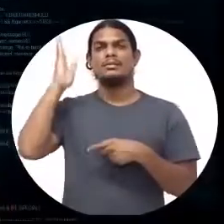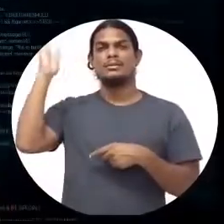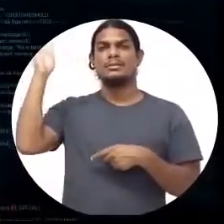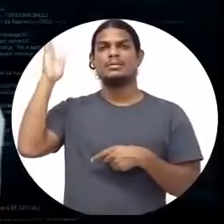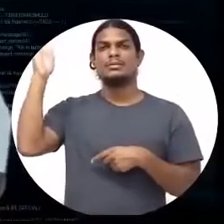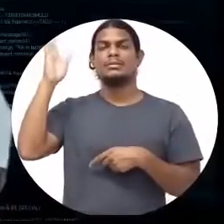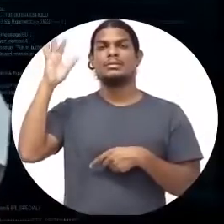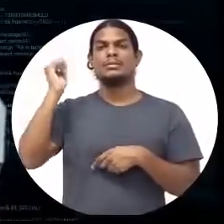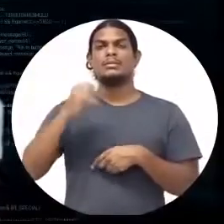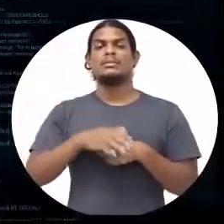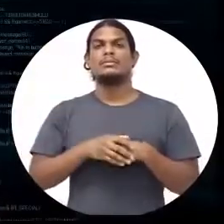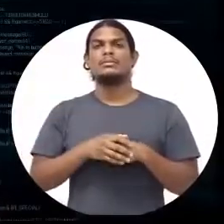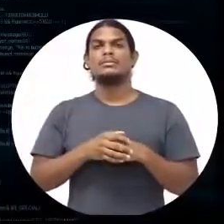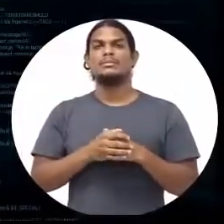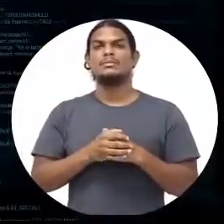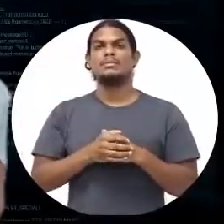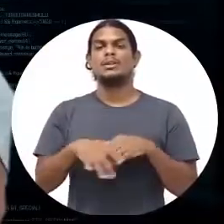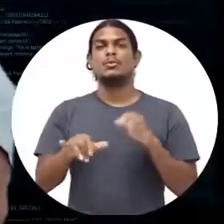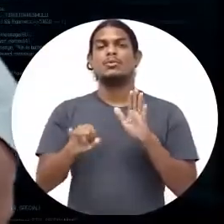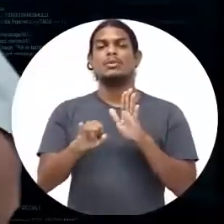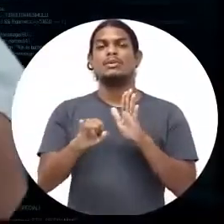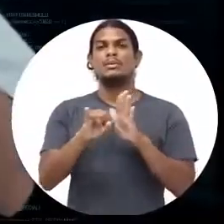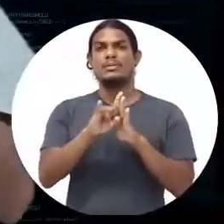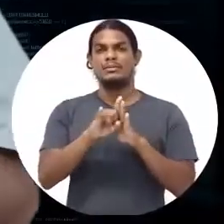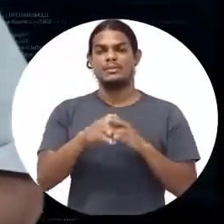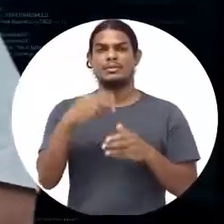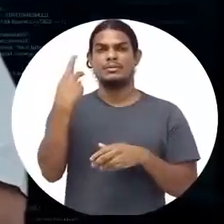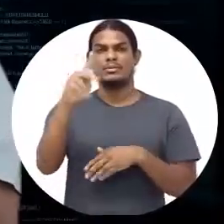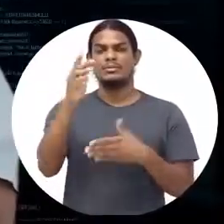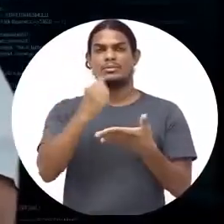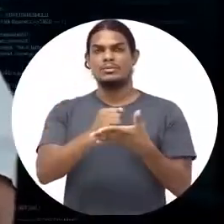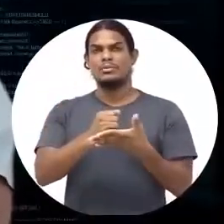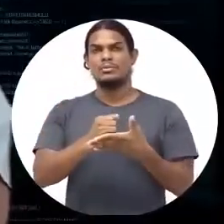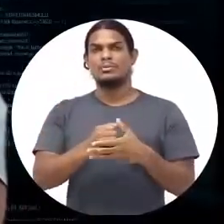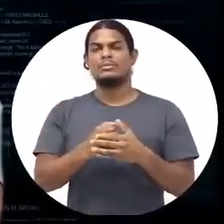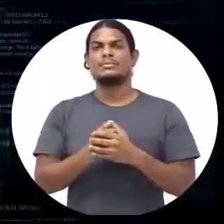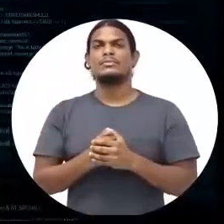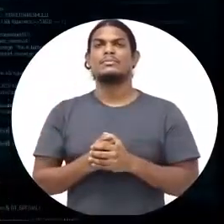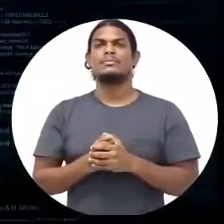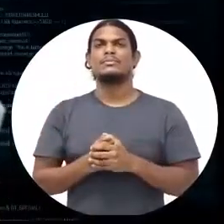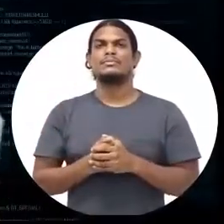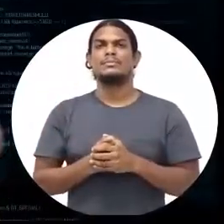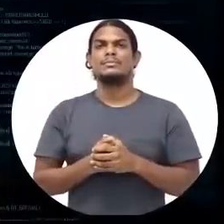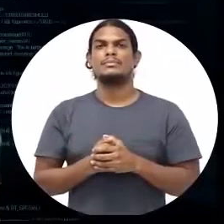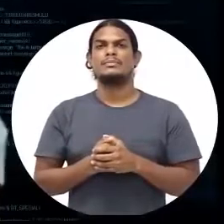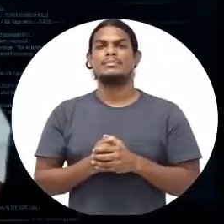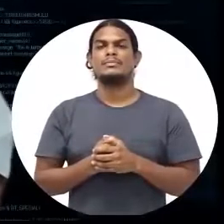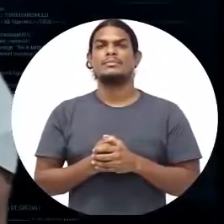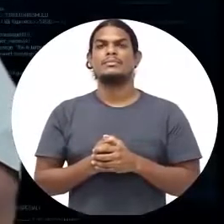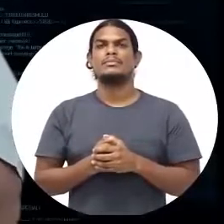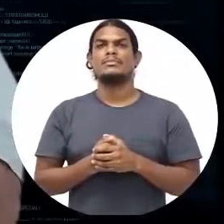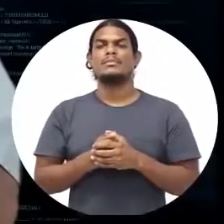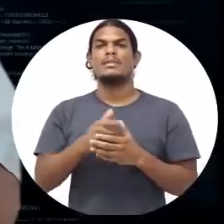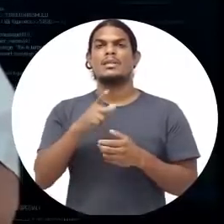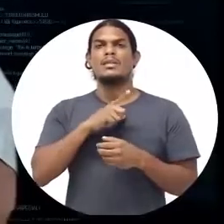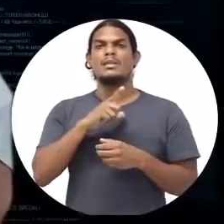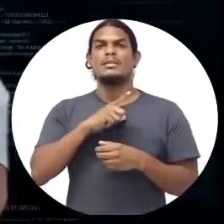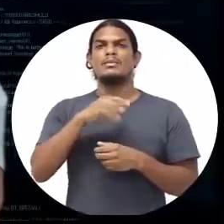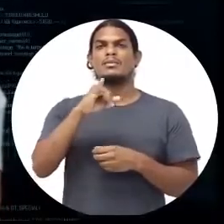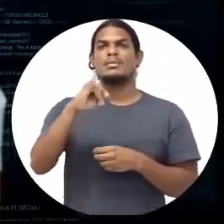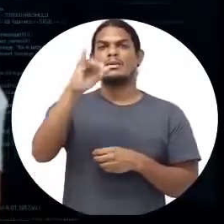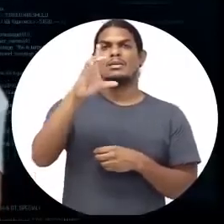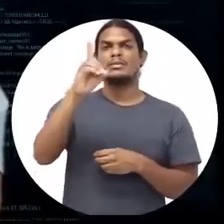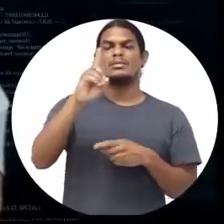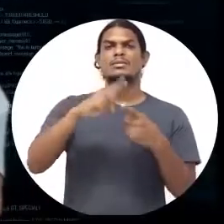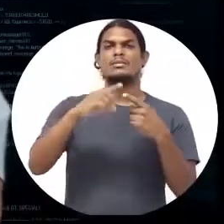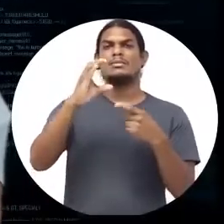uma identificação. Podemos usar duas formas de identificar: o ID e a class.